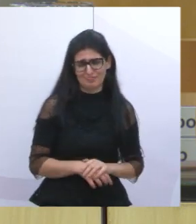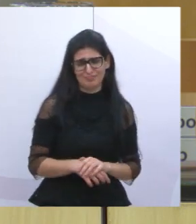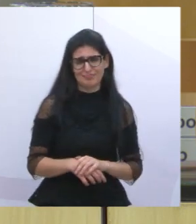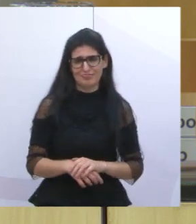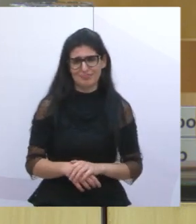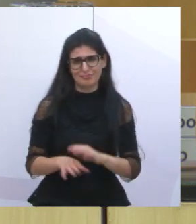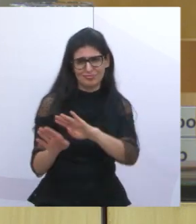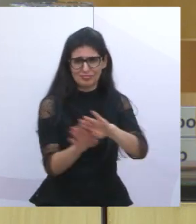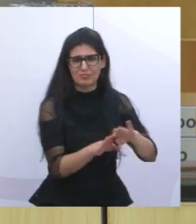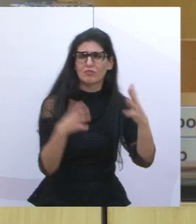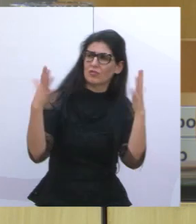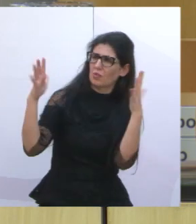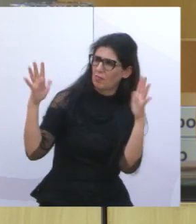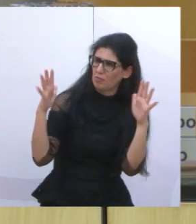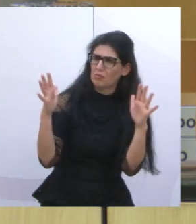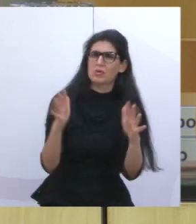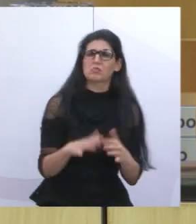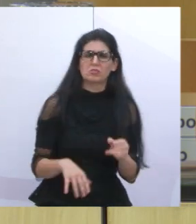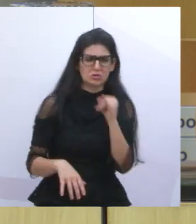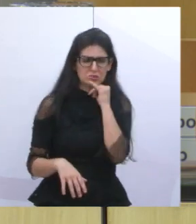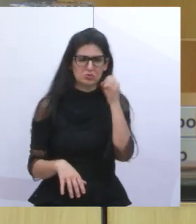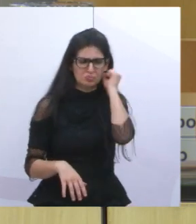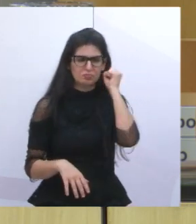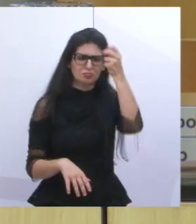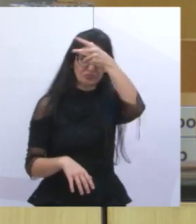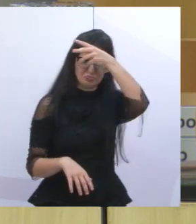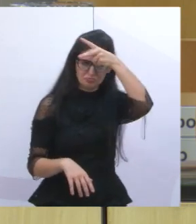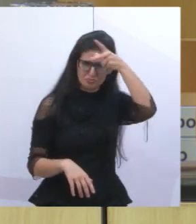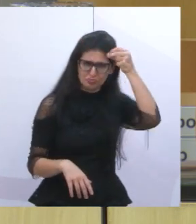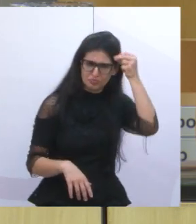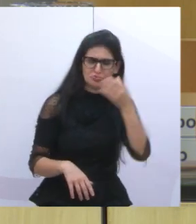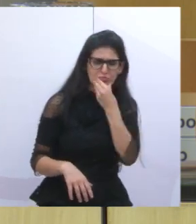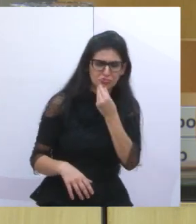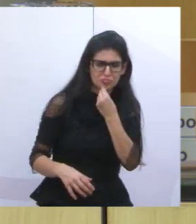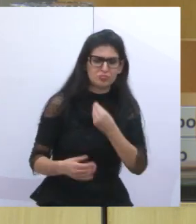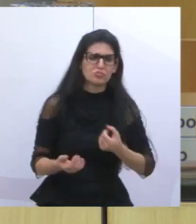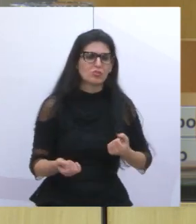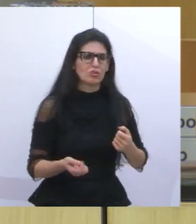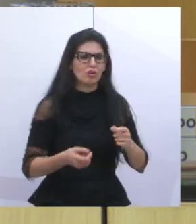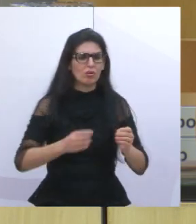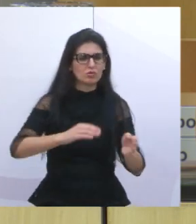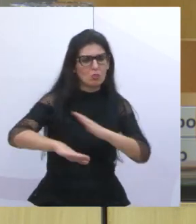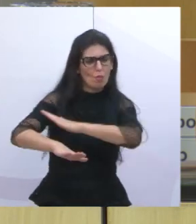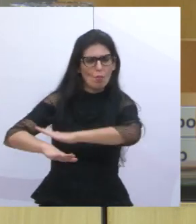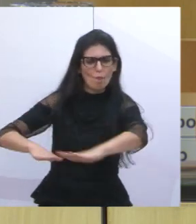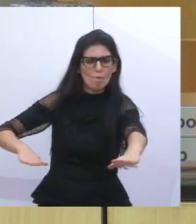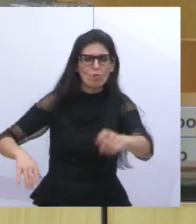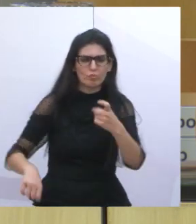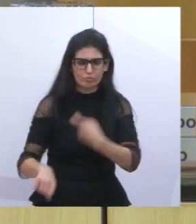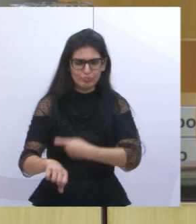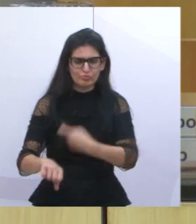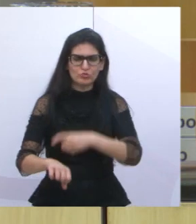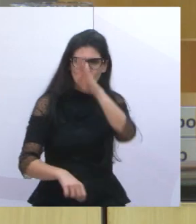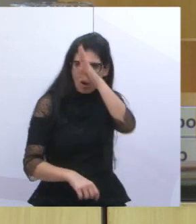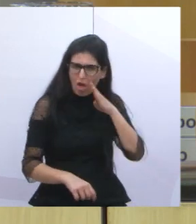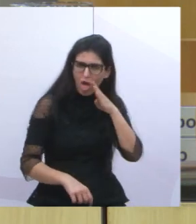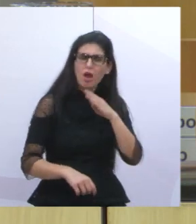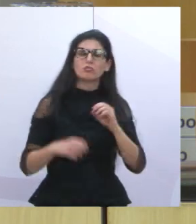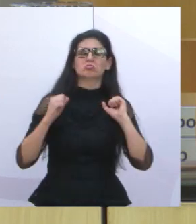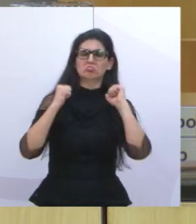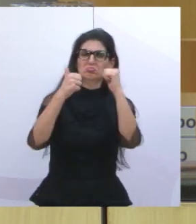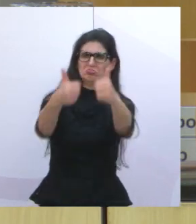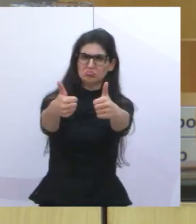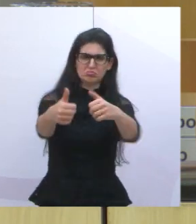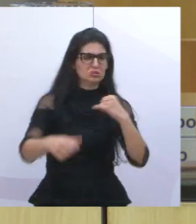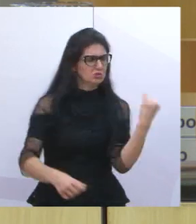parabéns, tem feito várias obras em vários bairros, não cobra asfalto de ninguém, isso é muito importante. Tá?